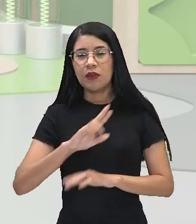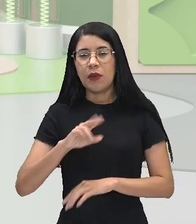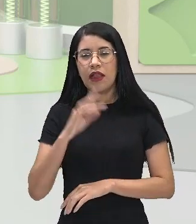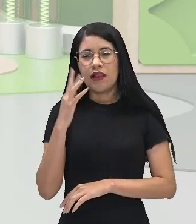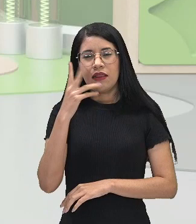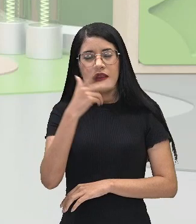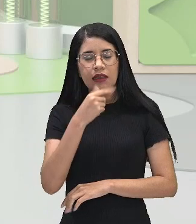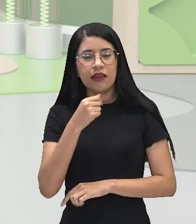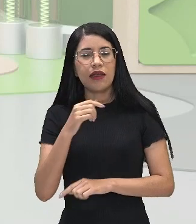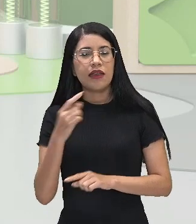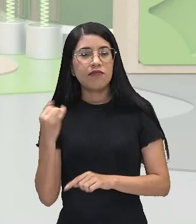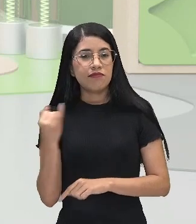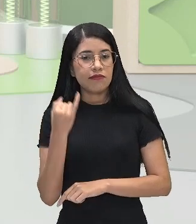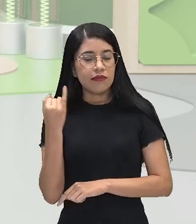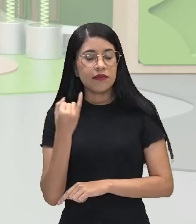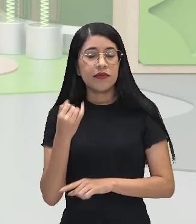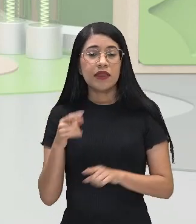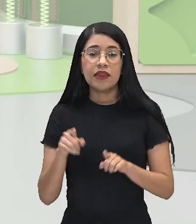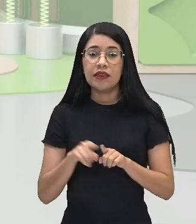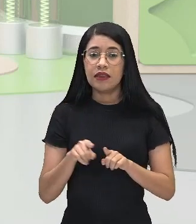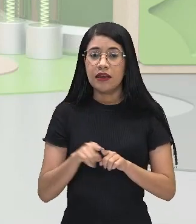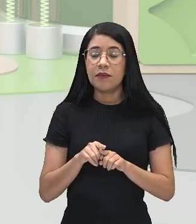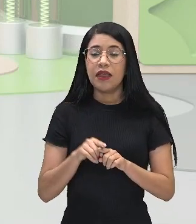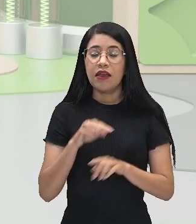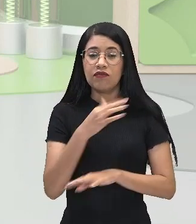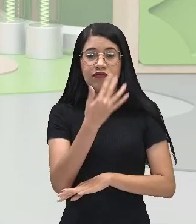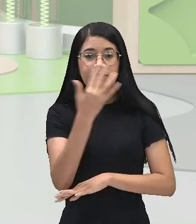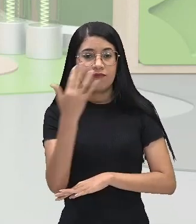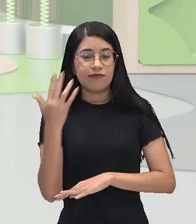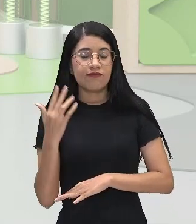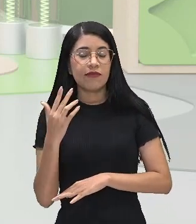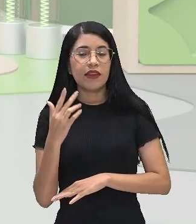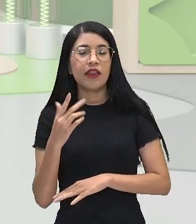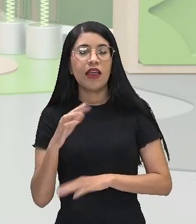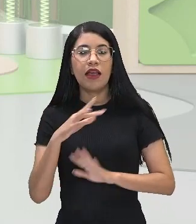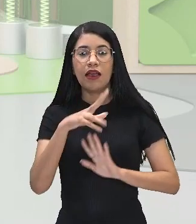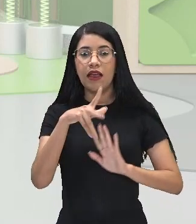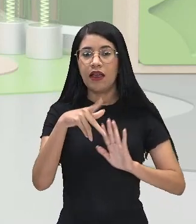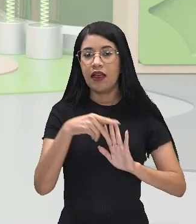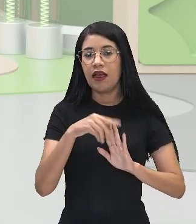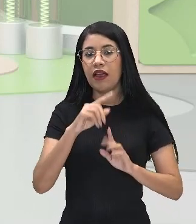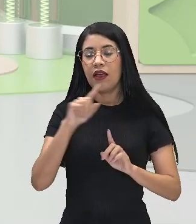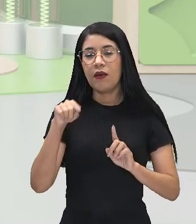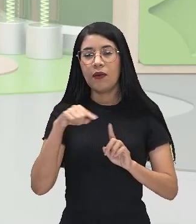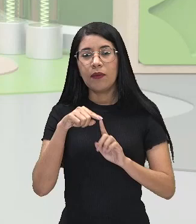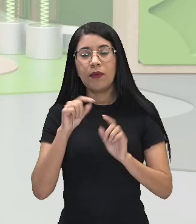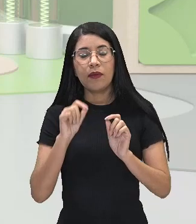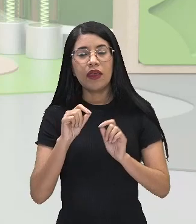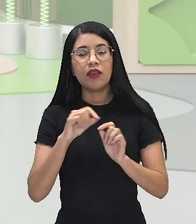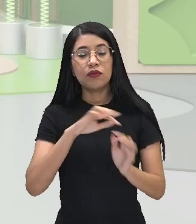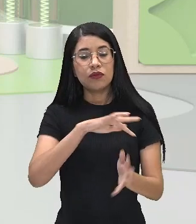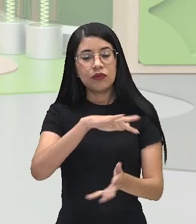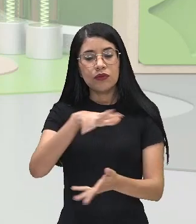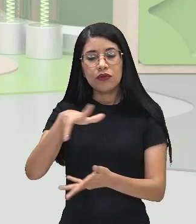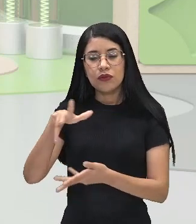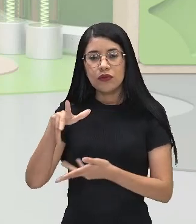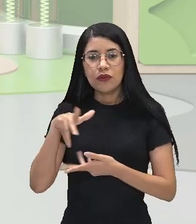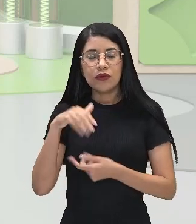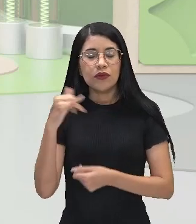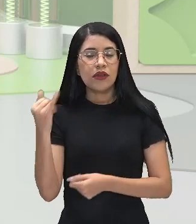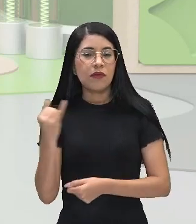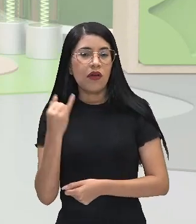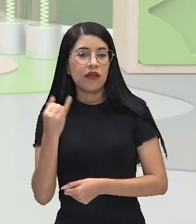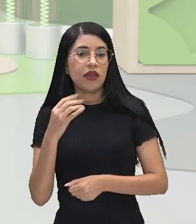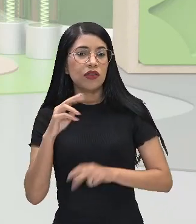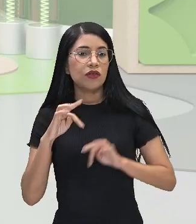e importante para nós, mas a nossa floresta amazônica tem função global e é importante para todo